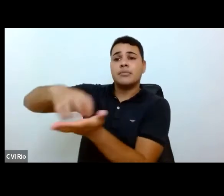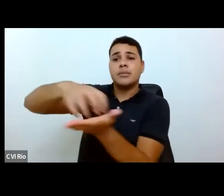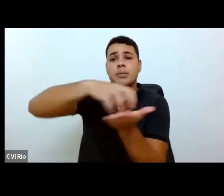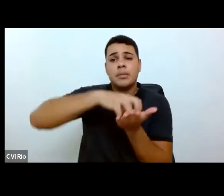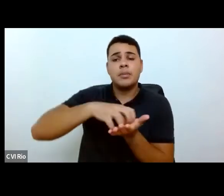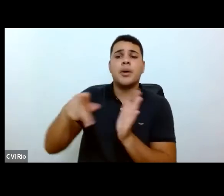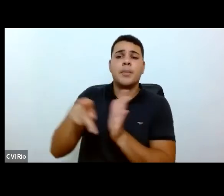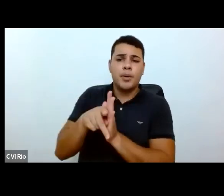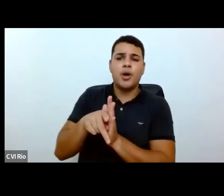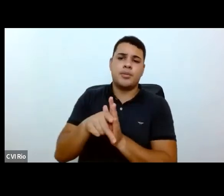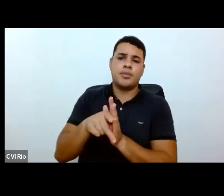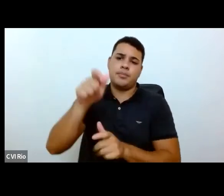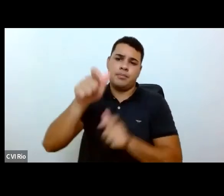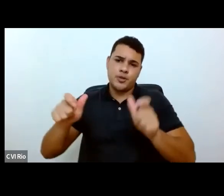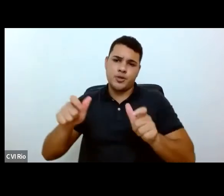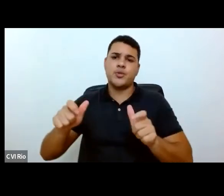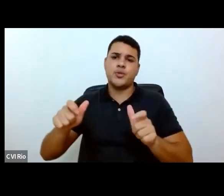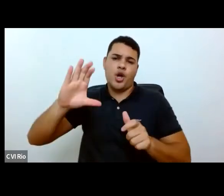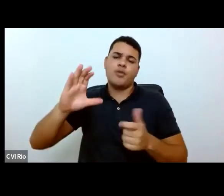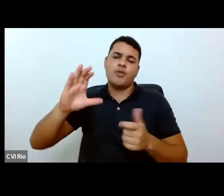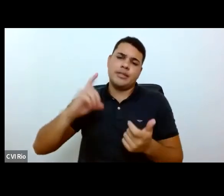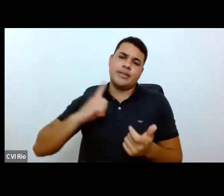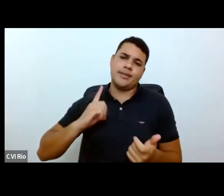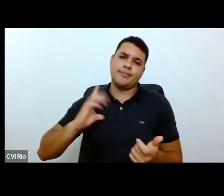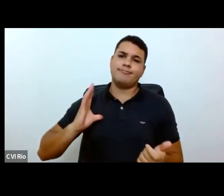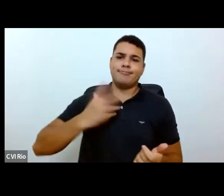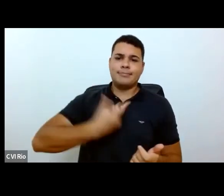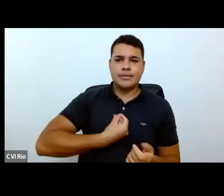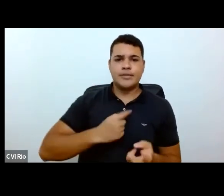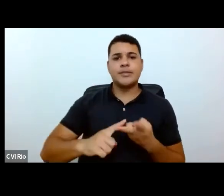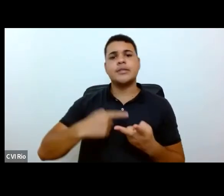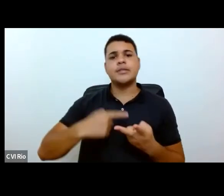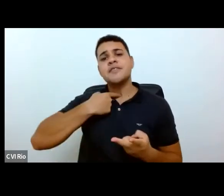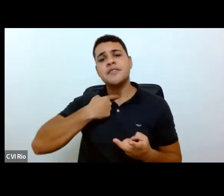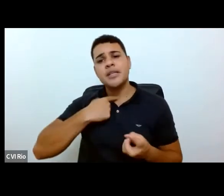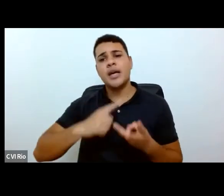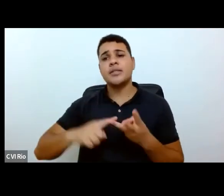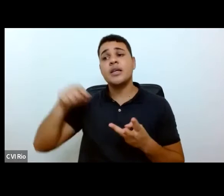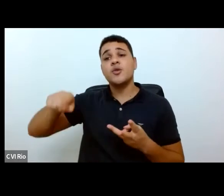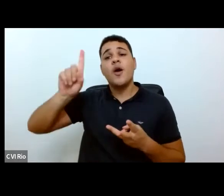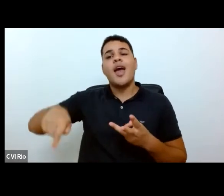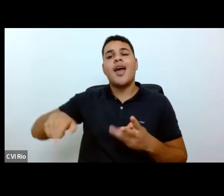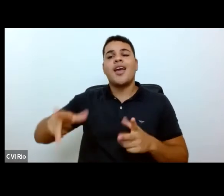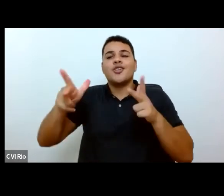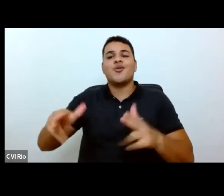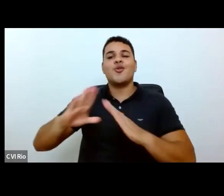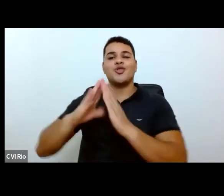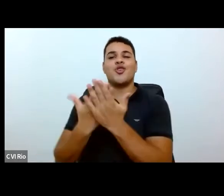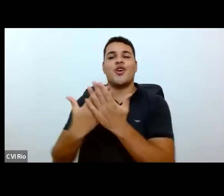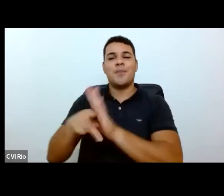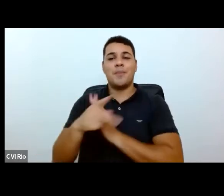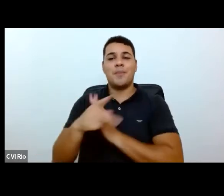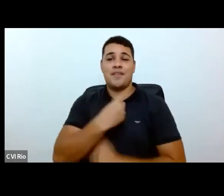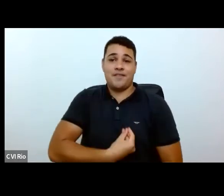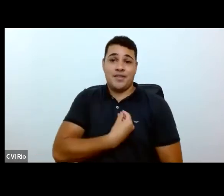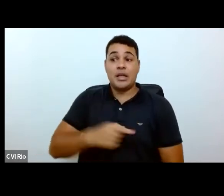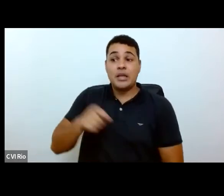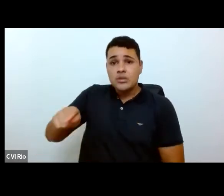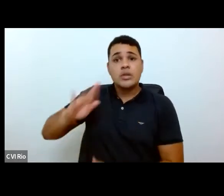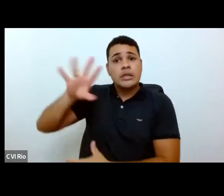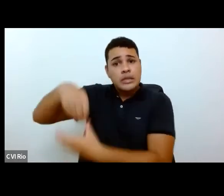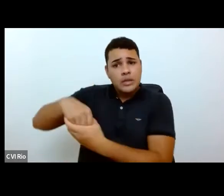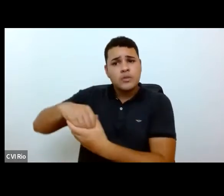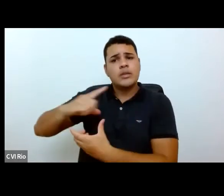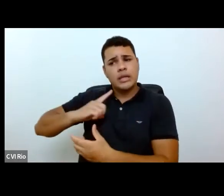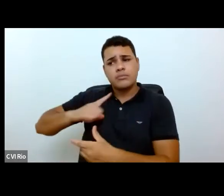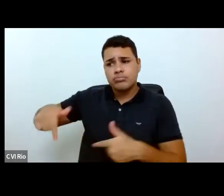Nenhum no Rio de Janeiro, como essas grandes escolas da vida, né? Grandes potências de ciência, de